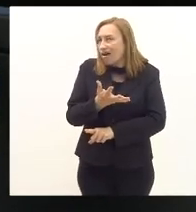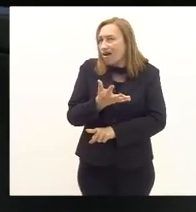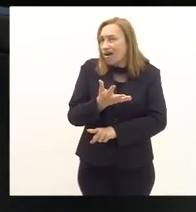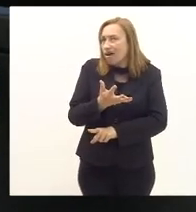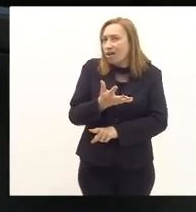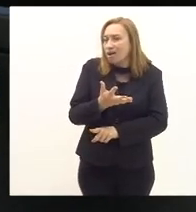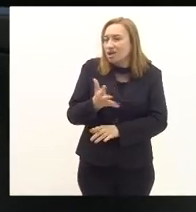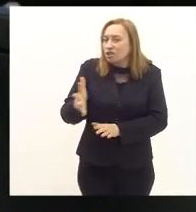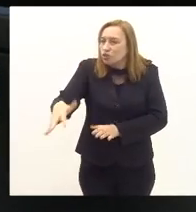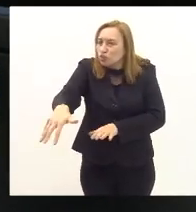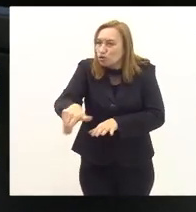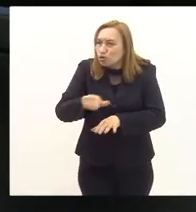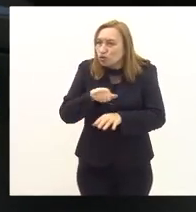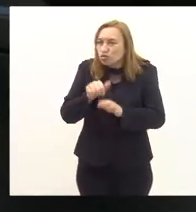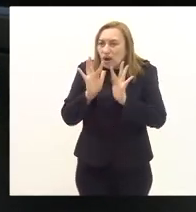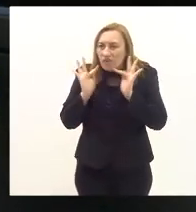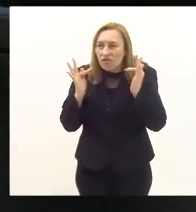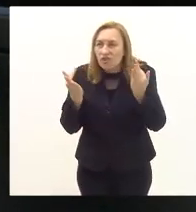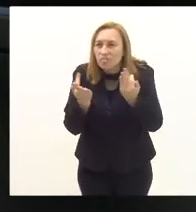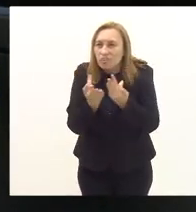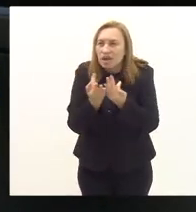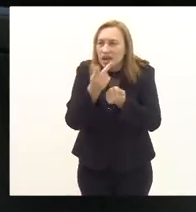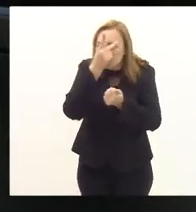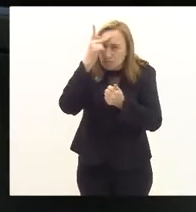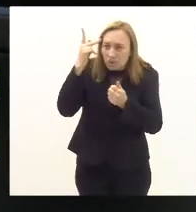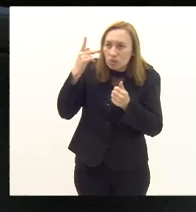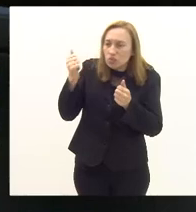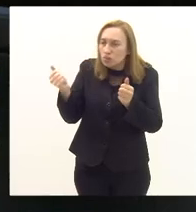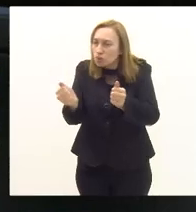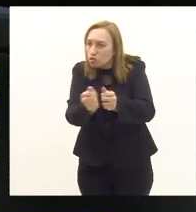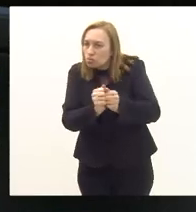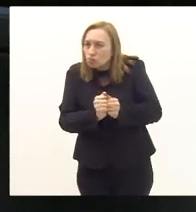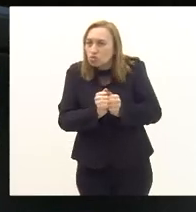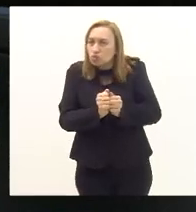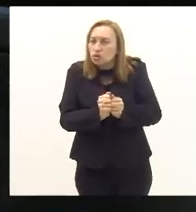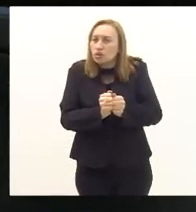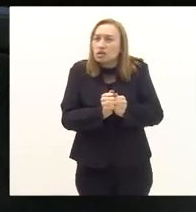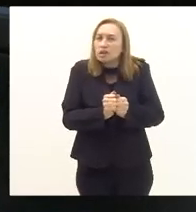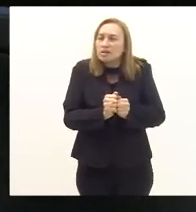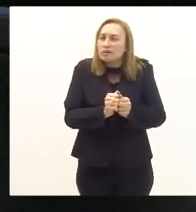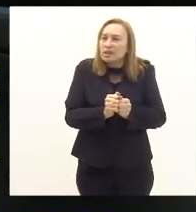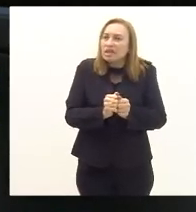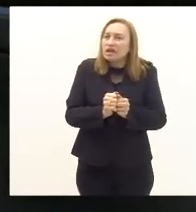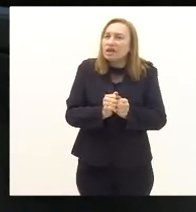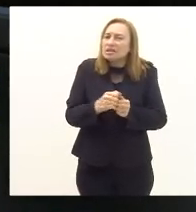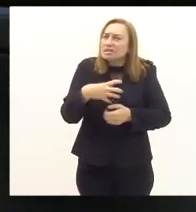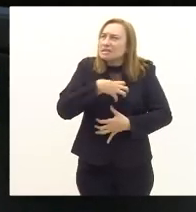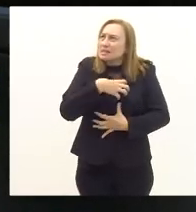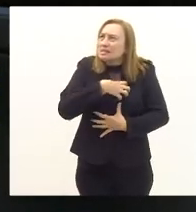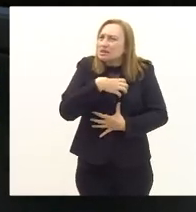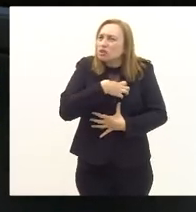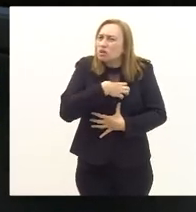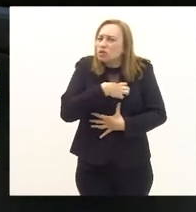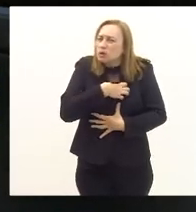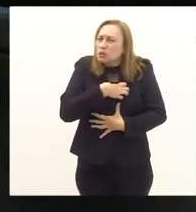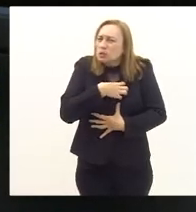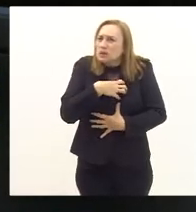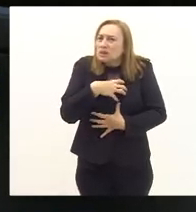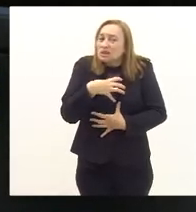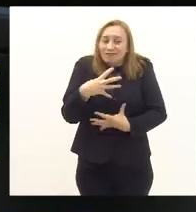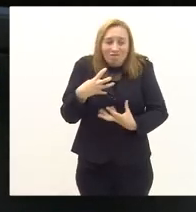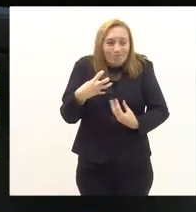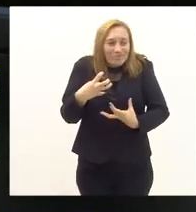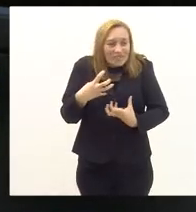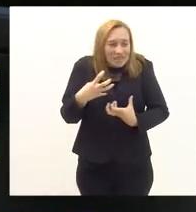trazer a família, as pessoas em volta dessa situação, para que essas pessoas se sintam, vamos dizer